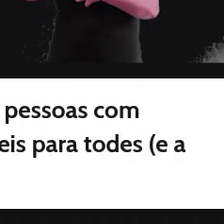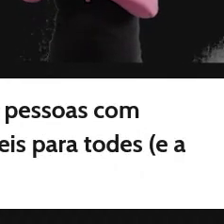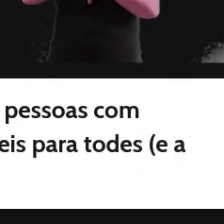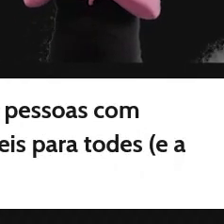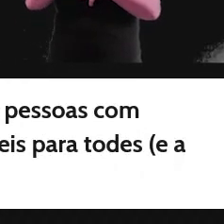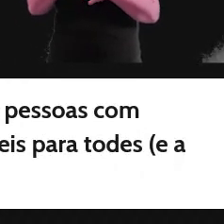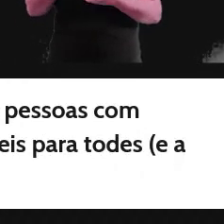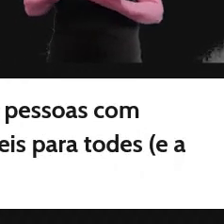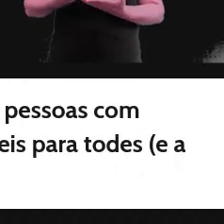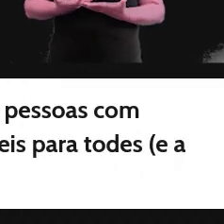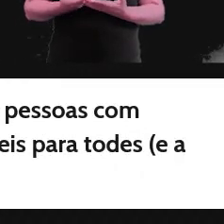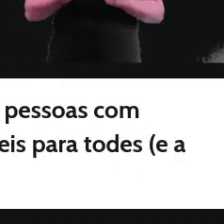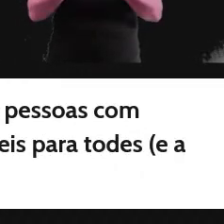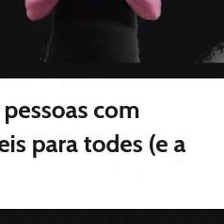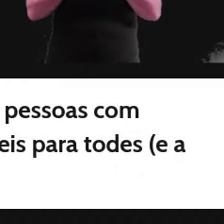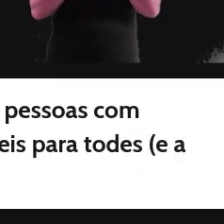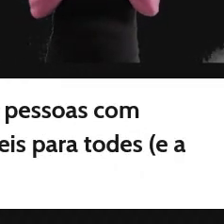sentir